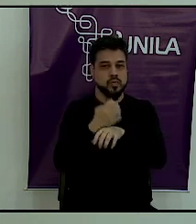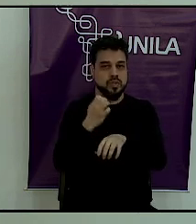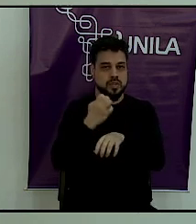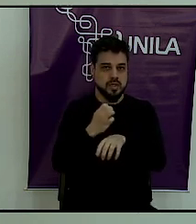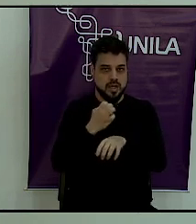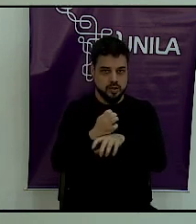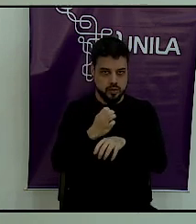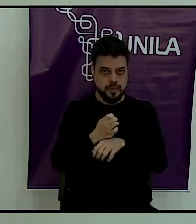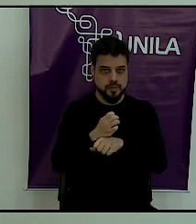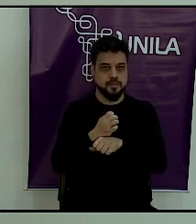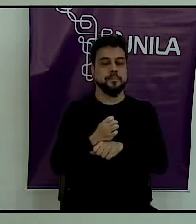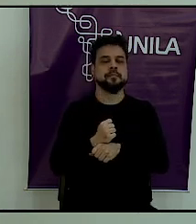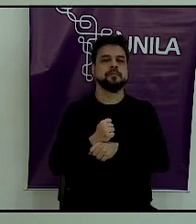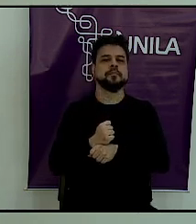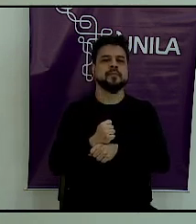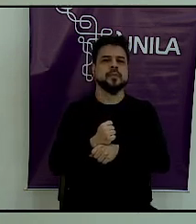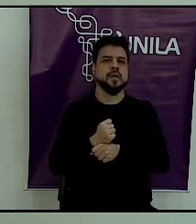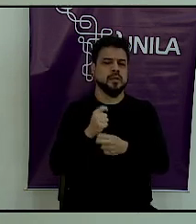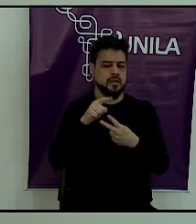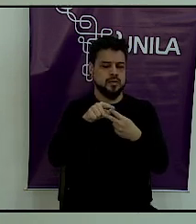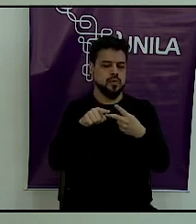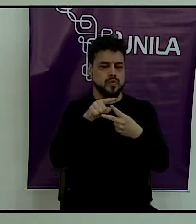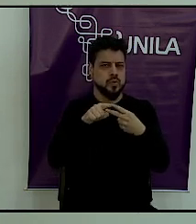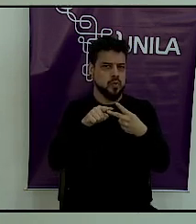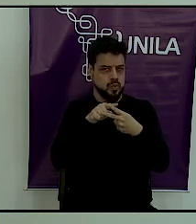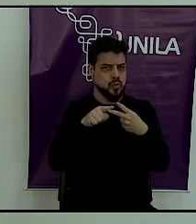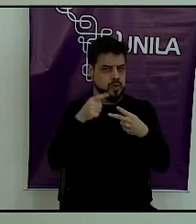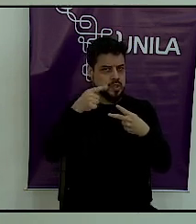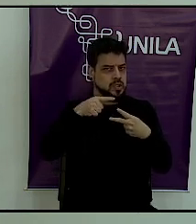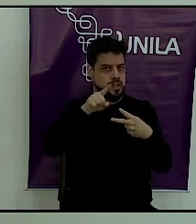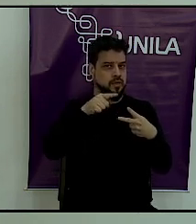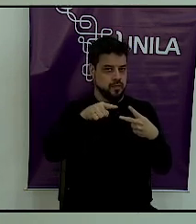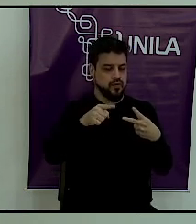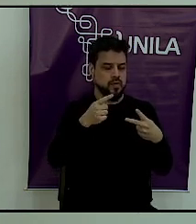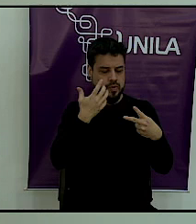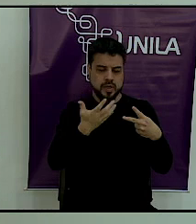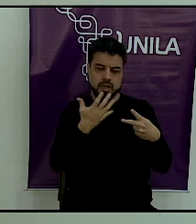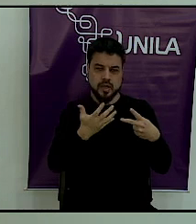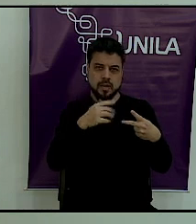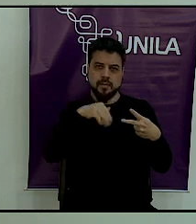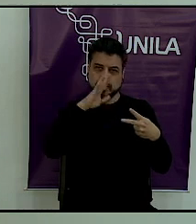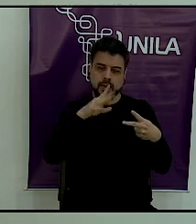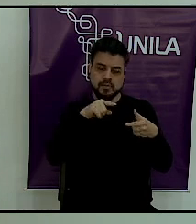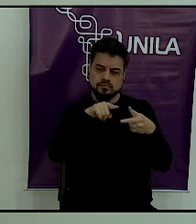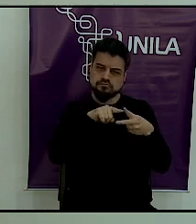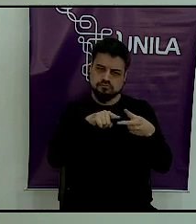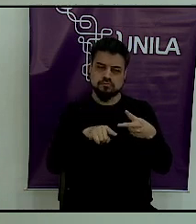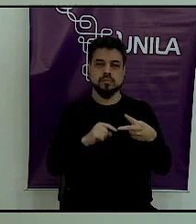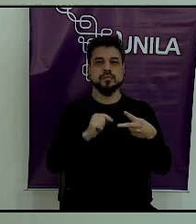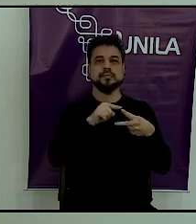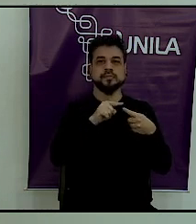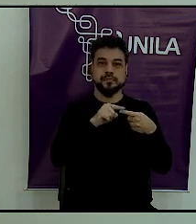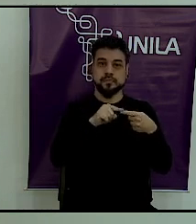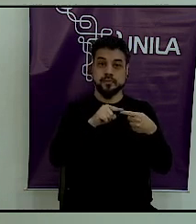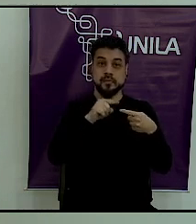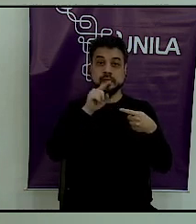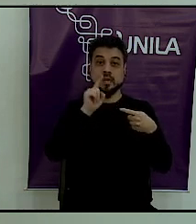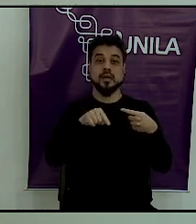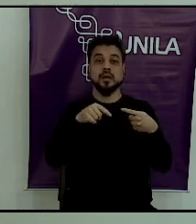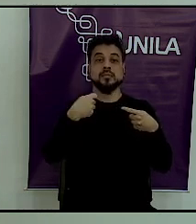se apresentam em destaque, dentre outros. Um dos desafios nós